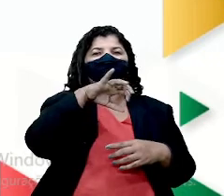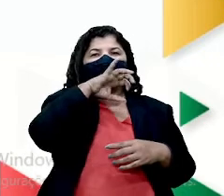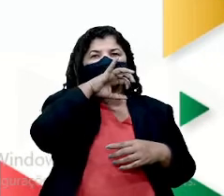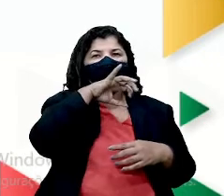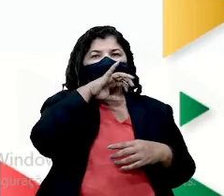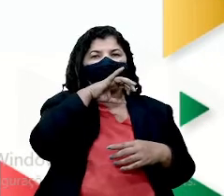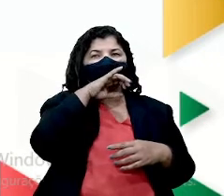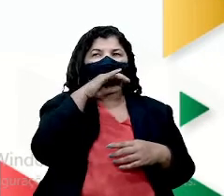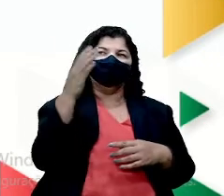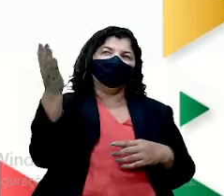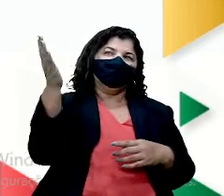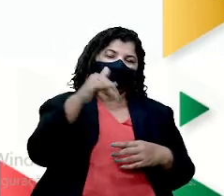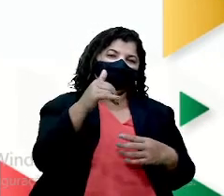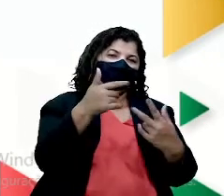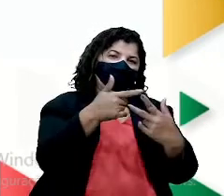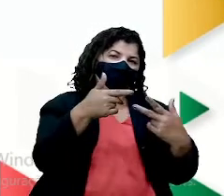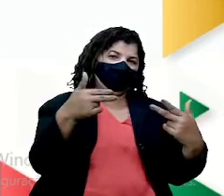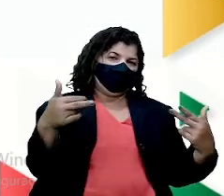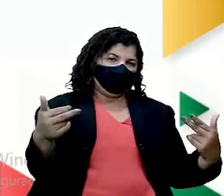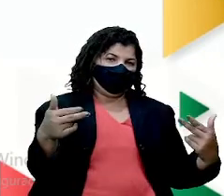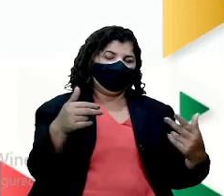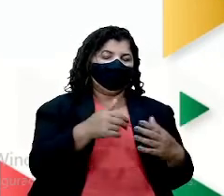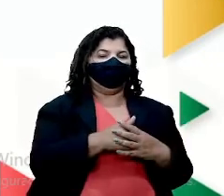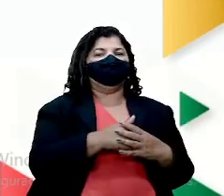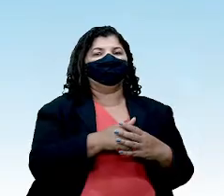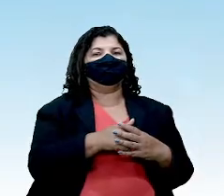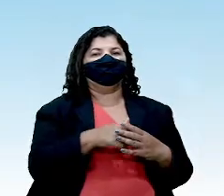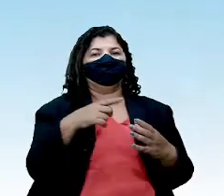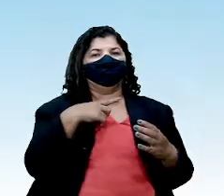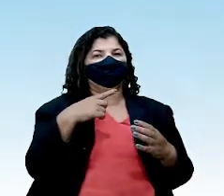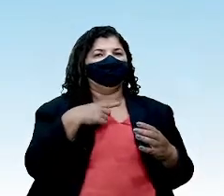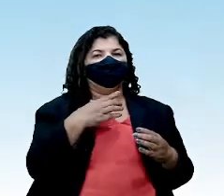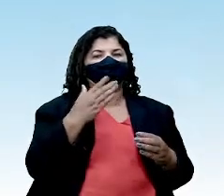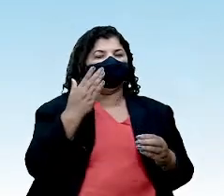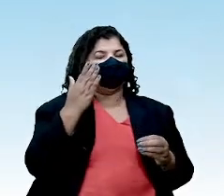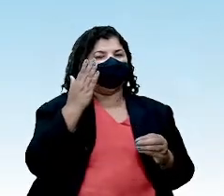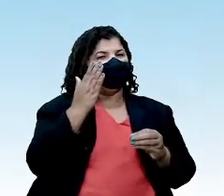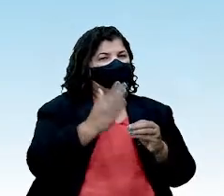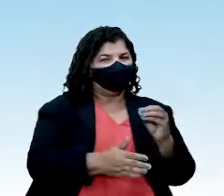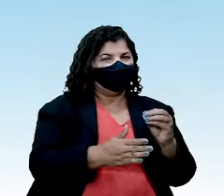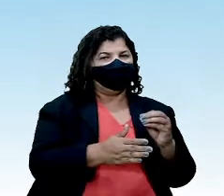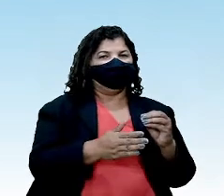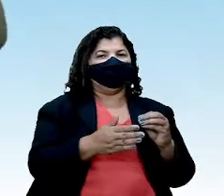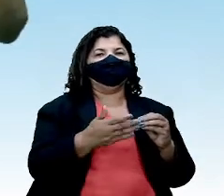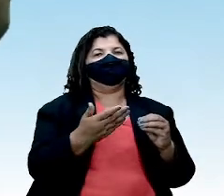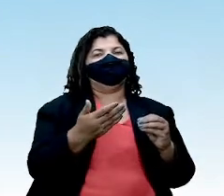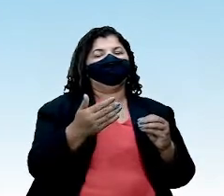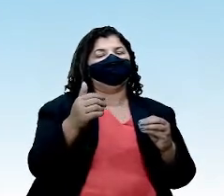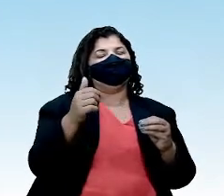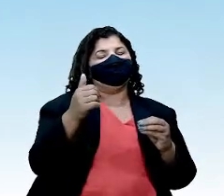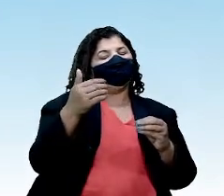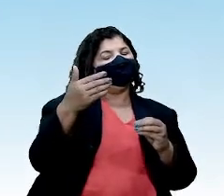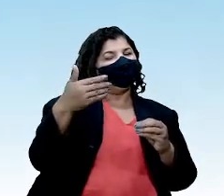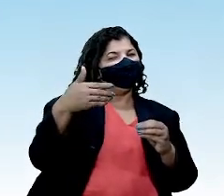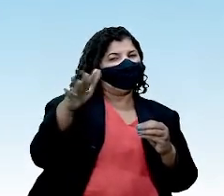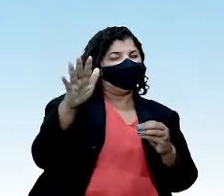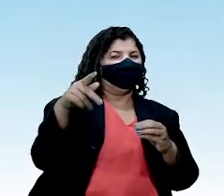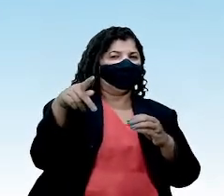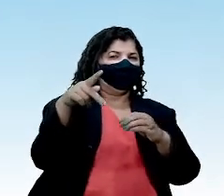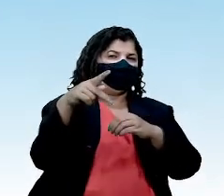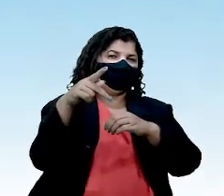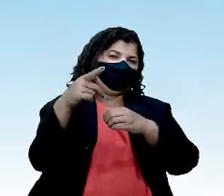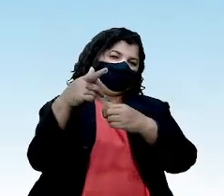Né? Então, na realidade, ela colocava barreiras, né? Barreiras para os produtos estrangeiros, né?